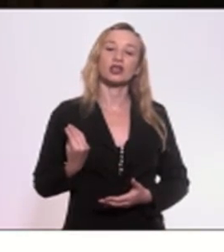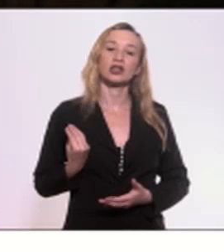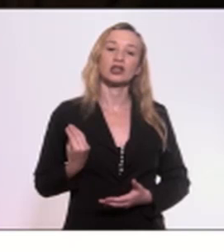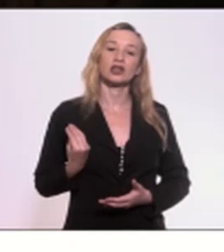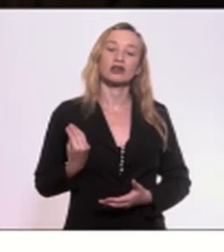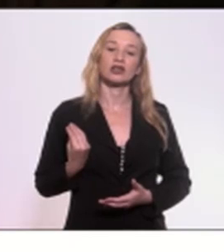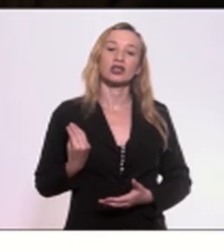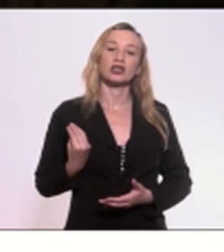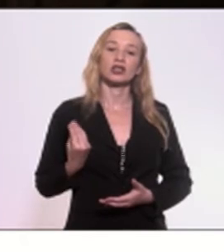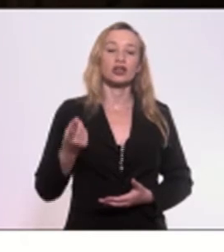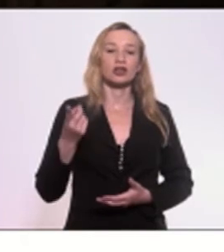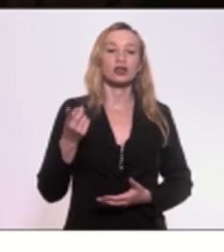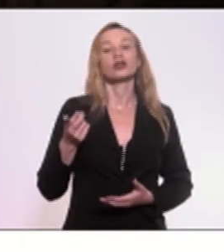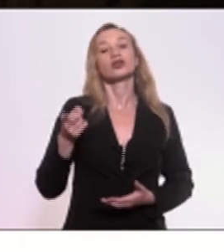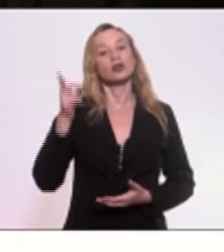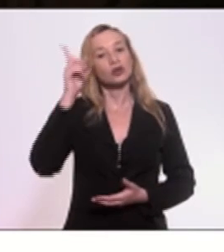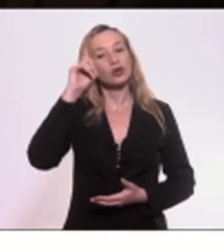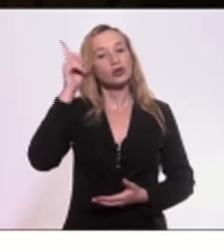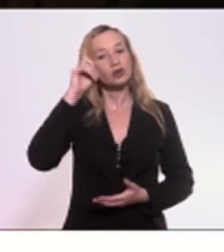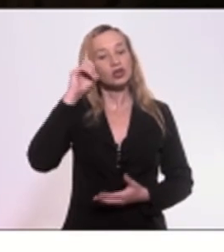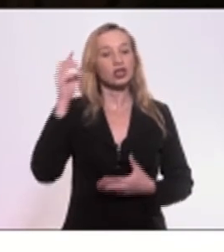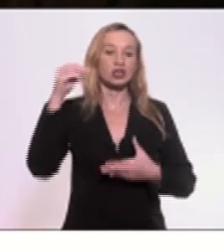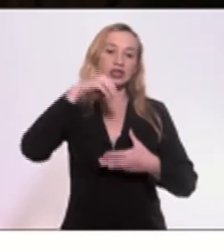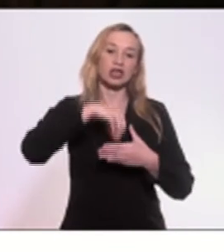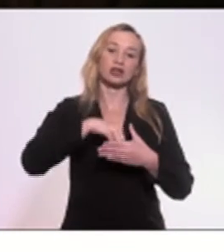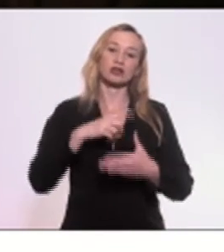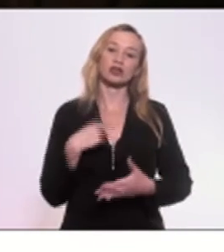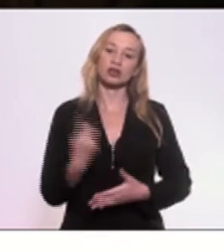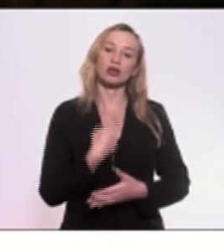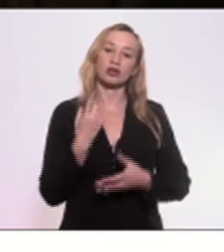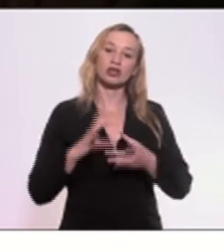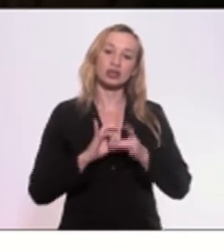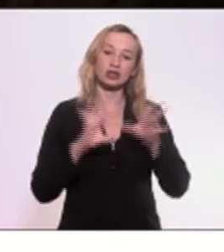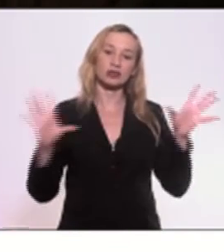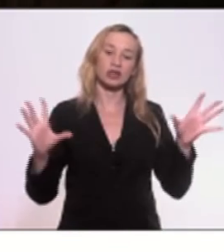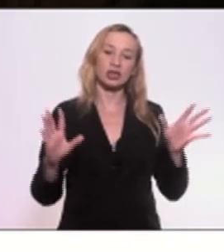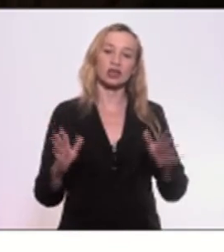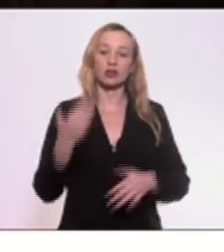divulgada, a manutenção do Estado Democrático de Direito. Muito obrigado, senhor presidente.